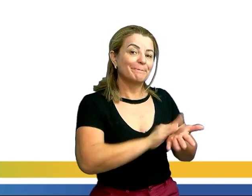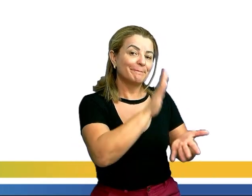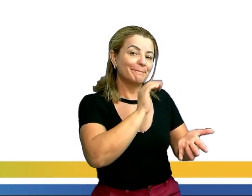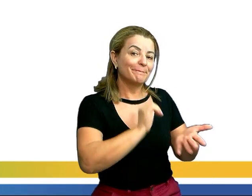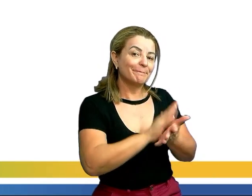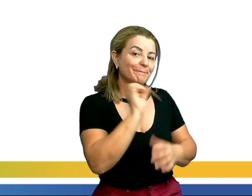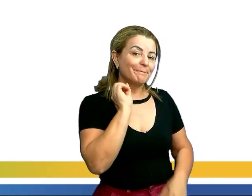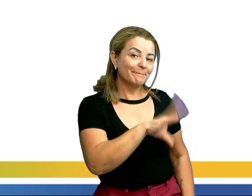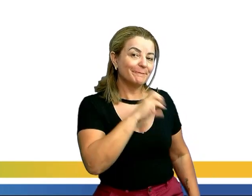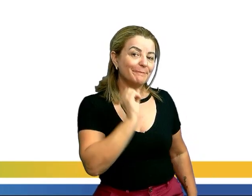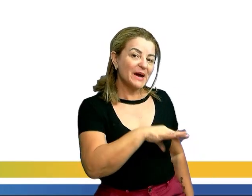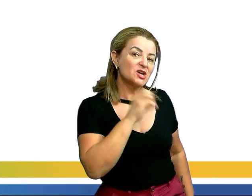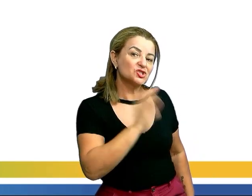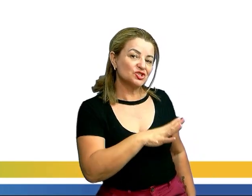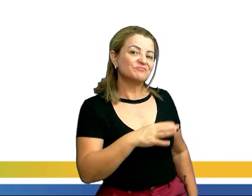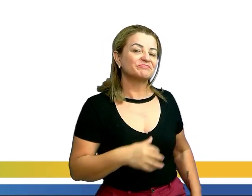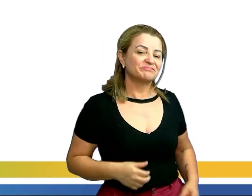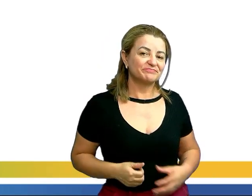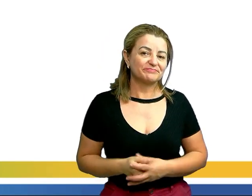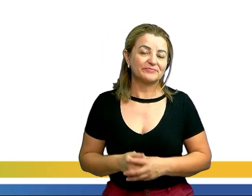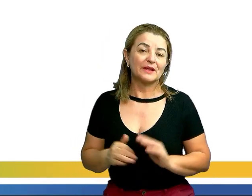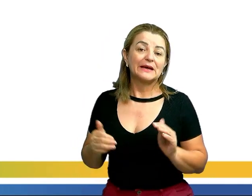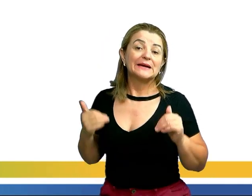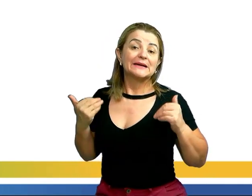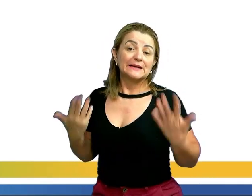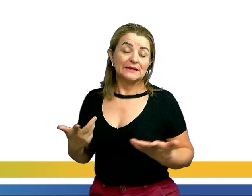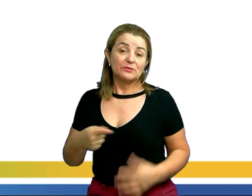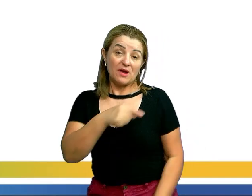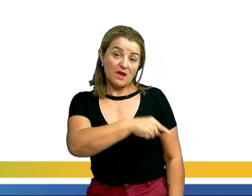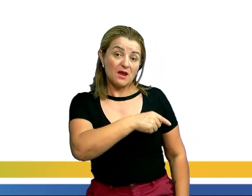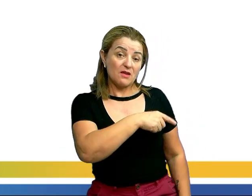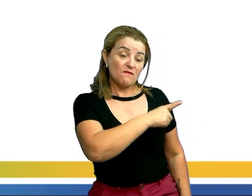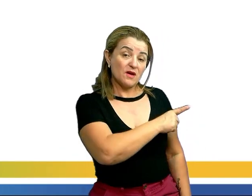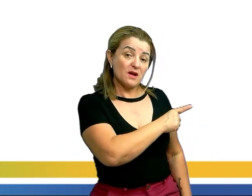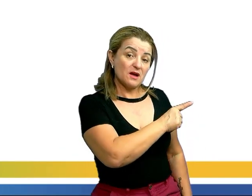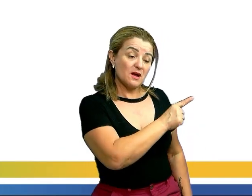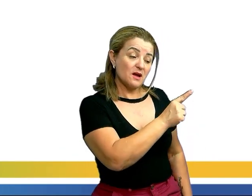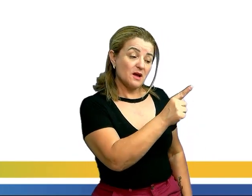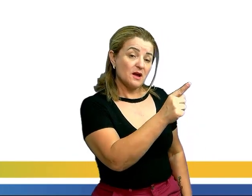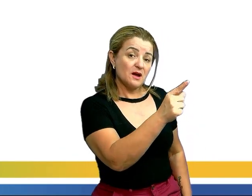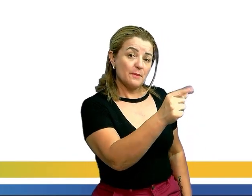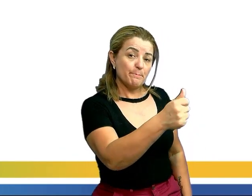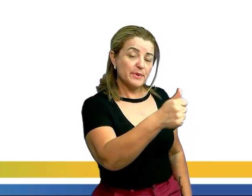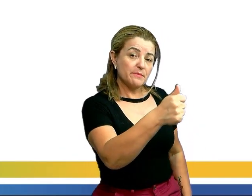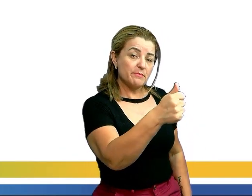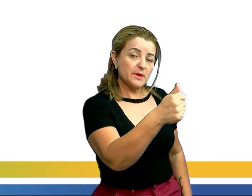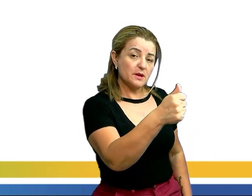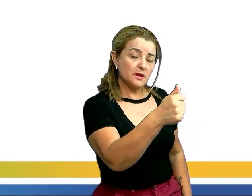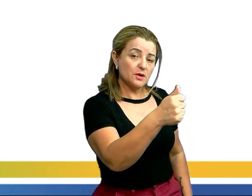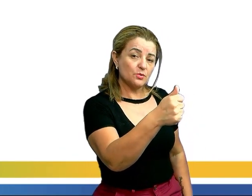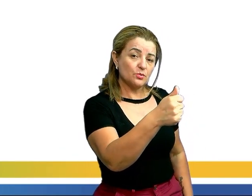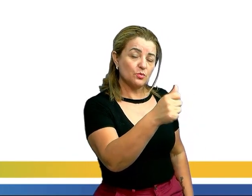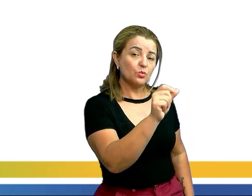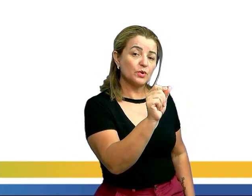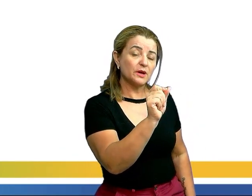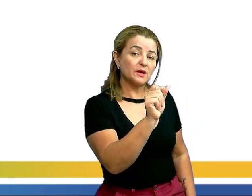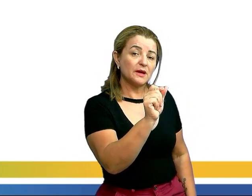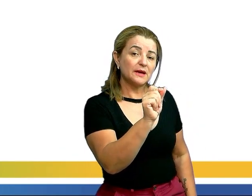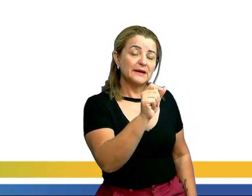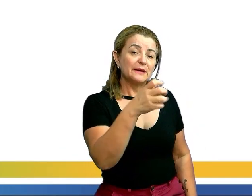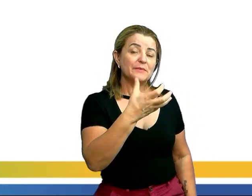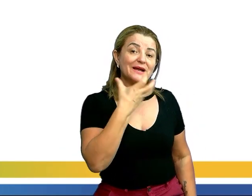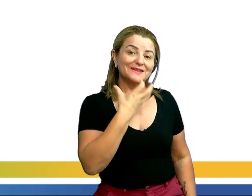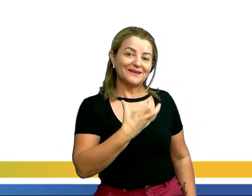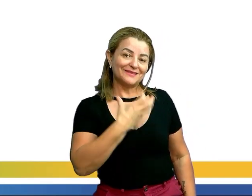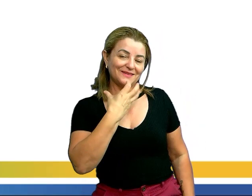pegar o beco e partir, né? E aí ele vai primeiro para o Rio Grande do Norte e de lá ele parte para o Uruguai, procurando